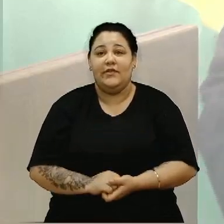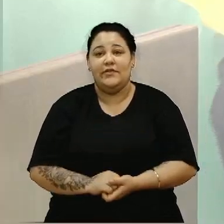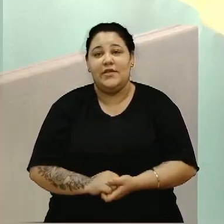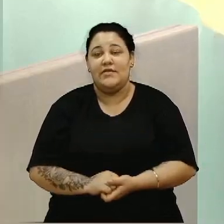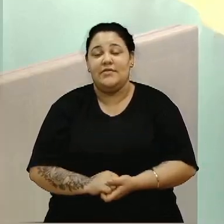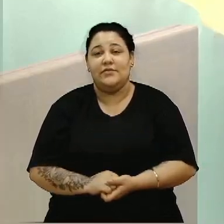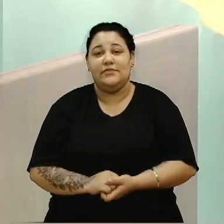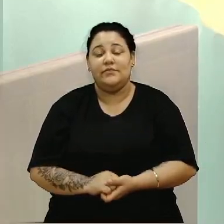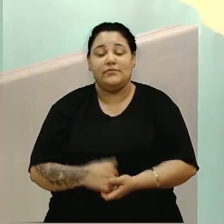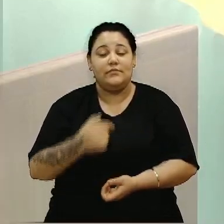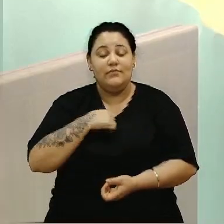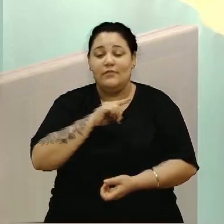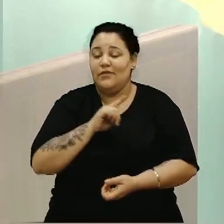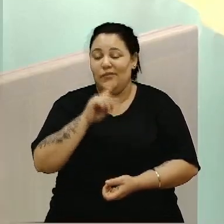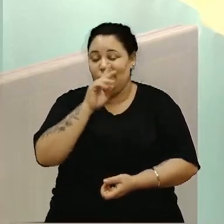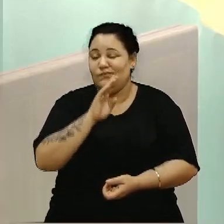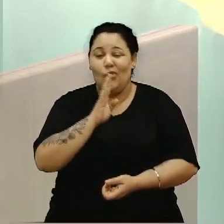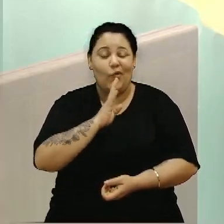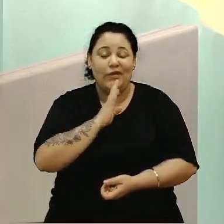Então eu reconheço